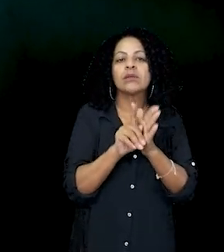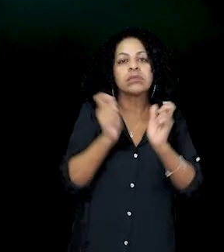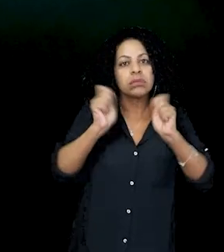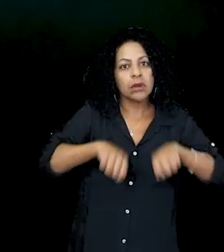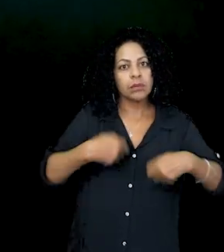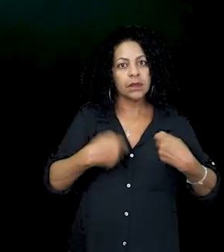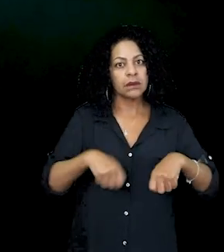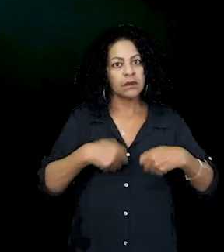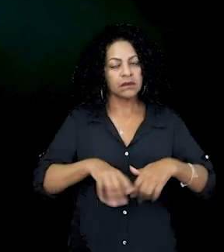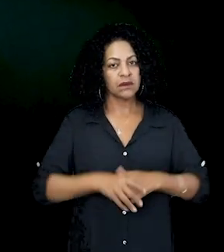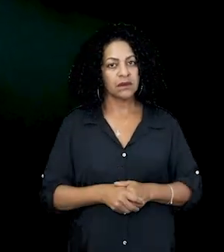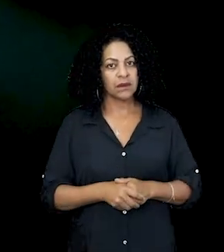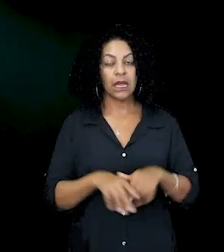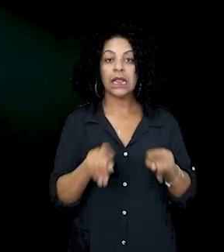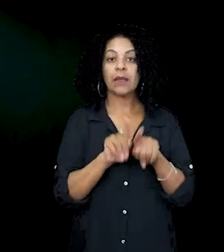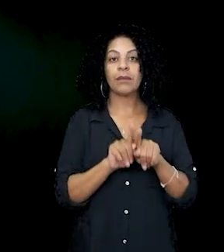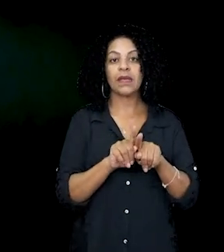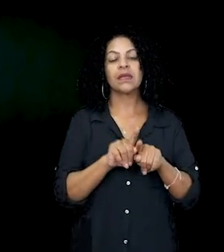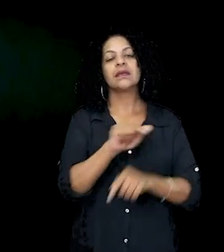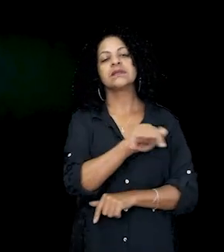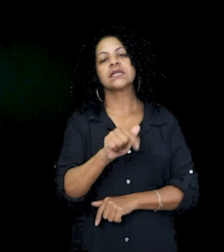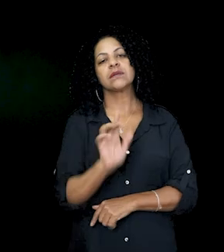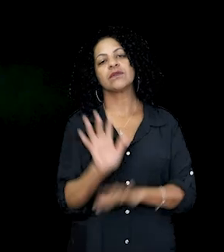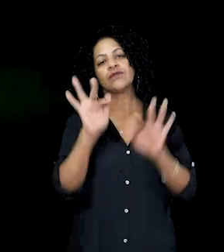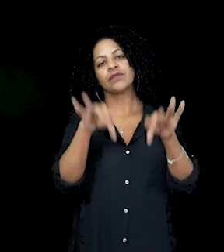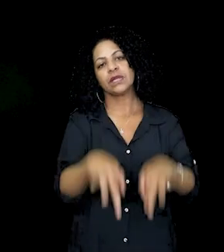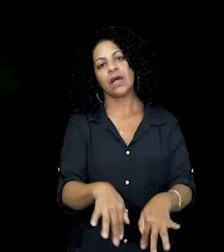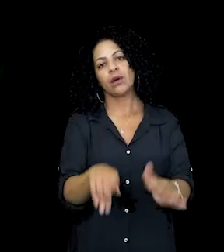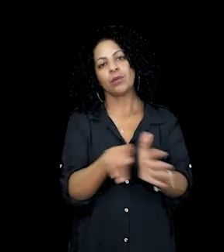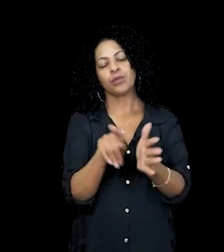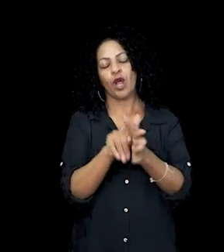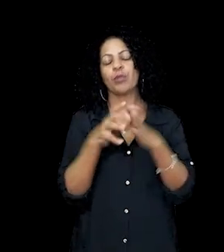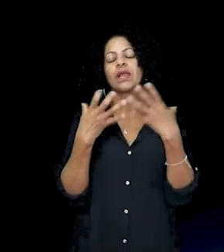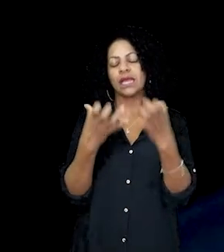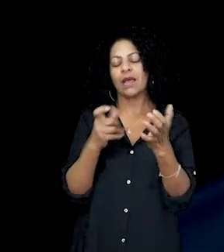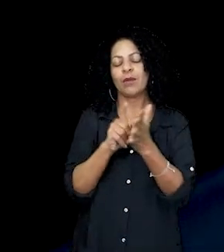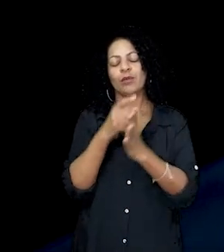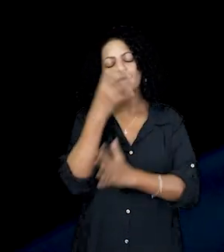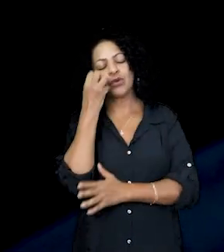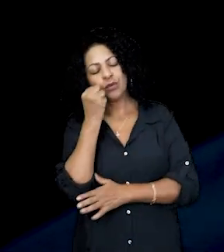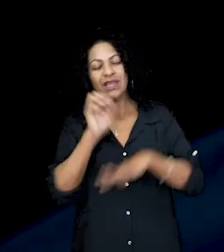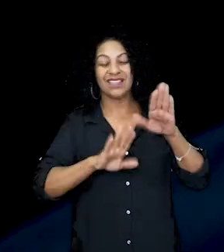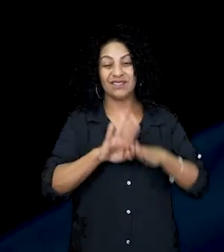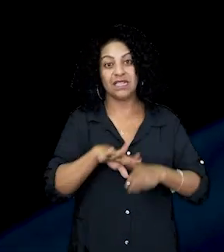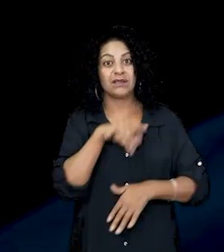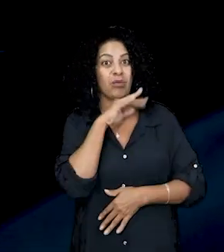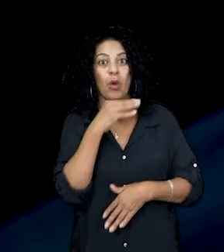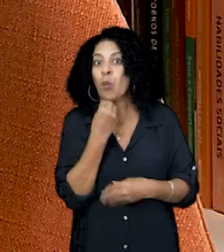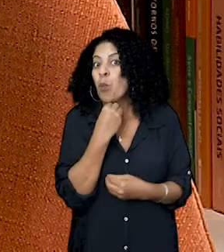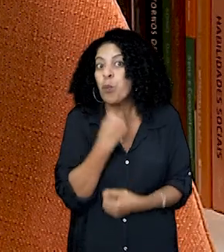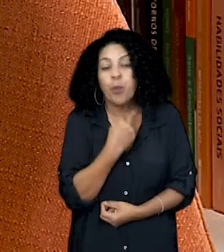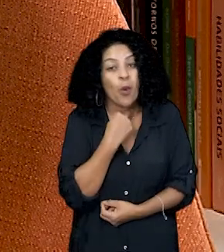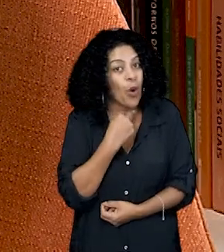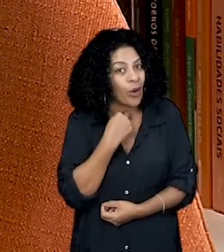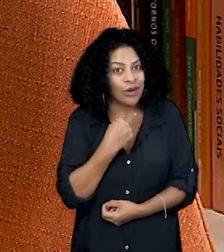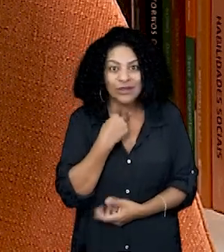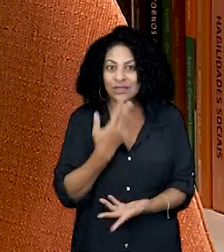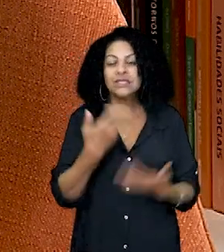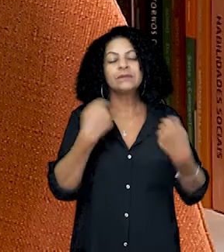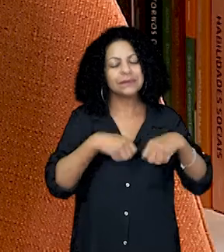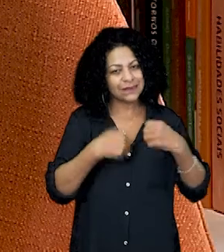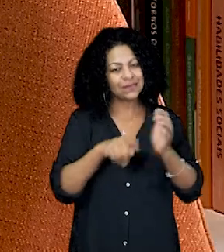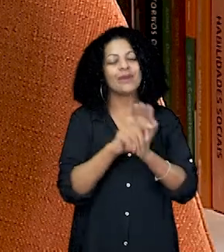realmente necessitaria, e nos finais de semana ele tende a compensar, o que é muito ruim muitas vezes. É muito importante a pessoa